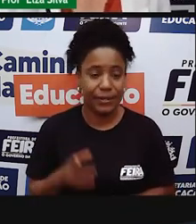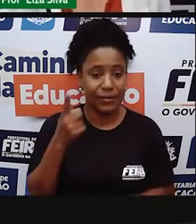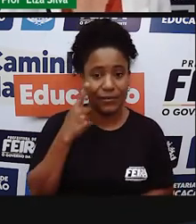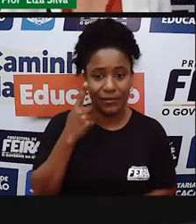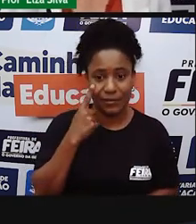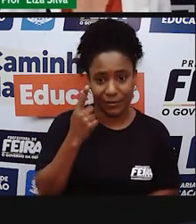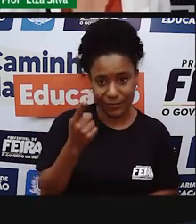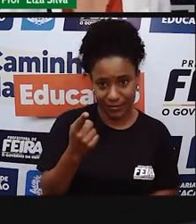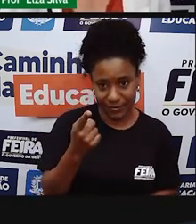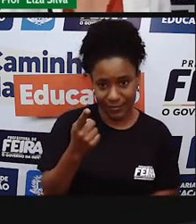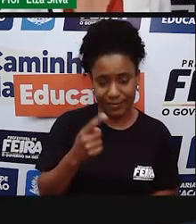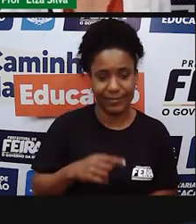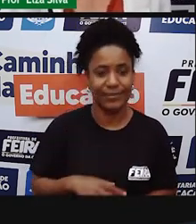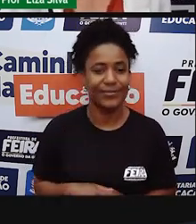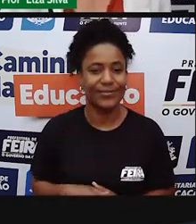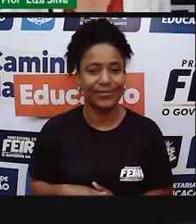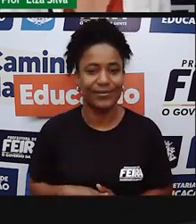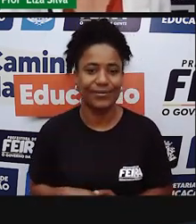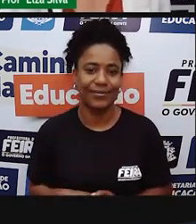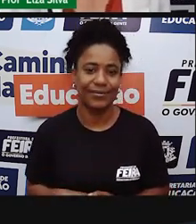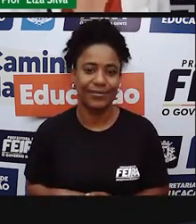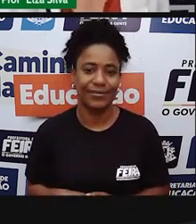Choice Quiz with Time Pressure,